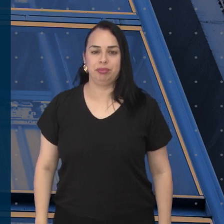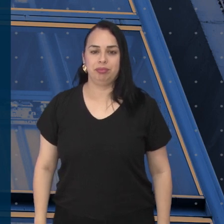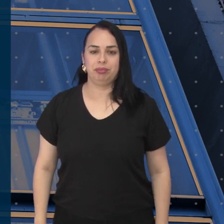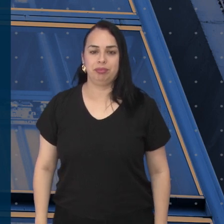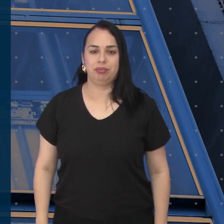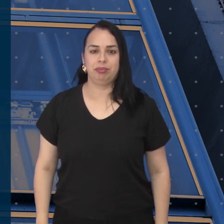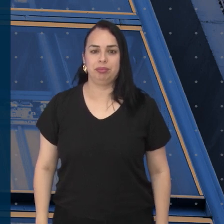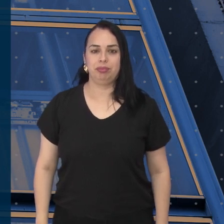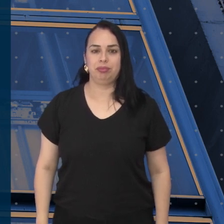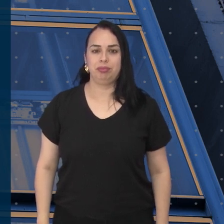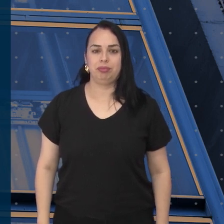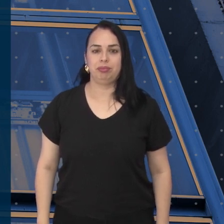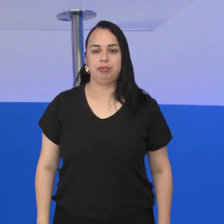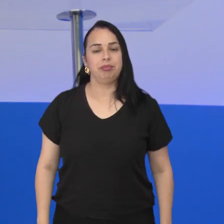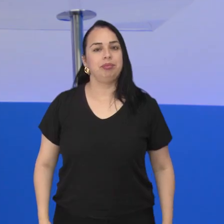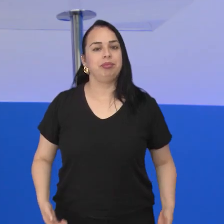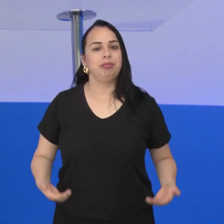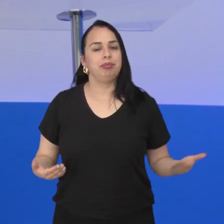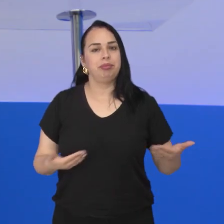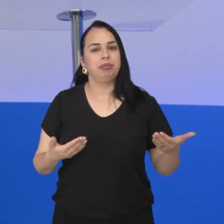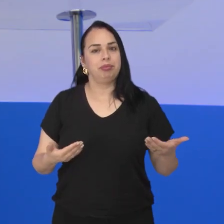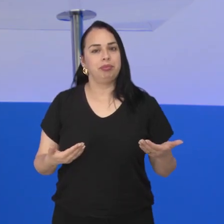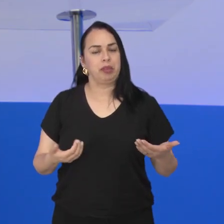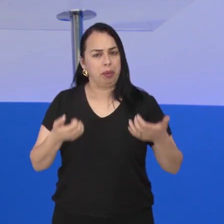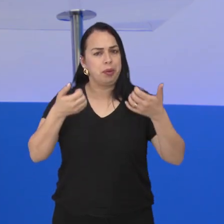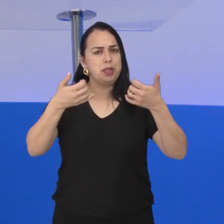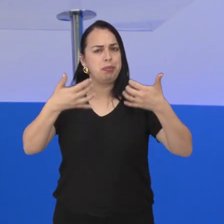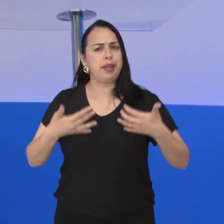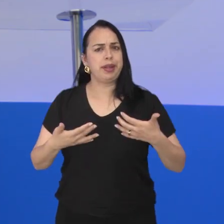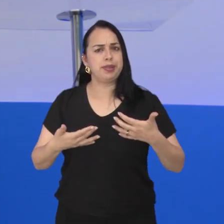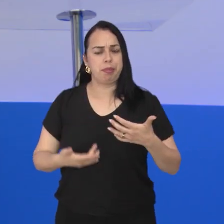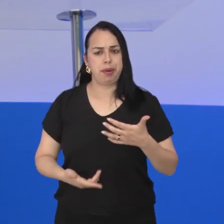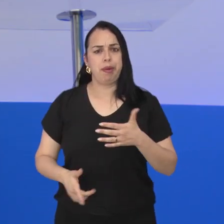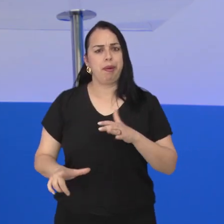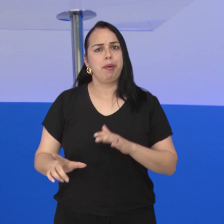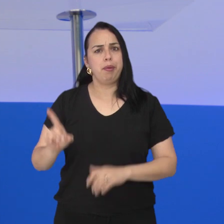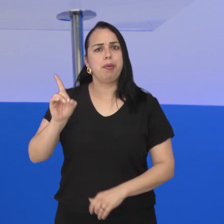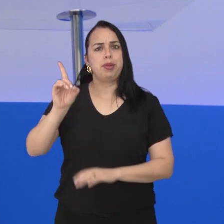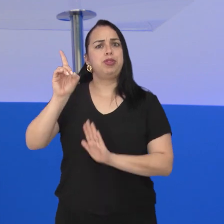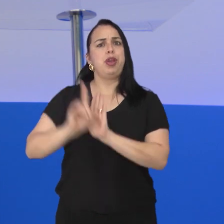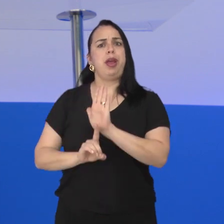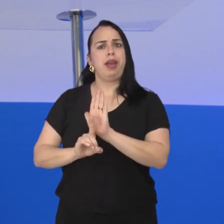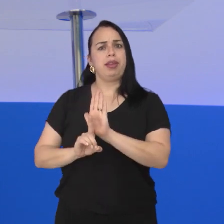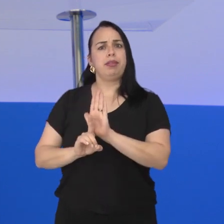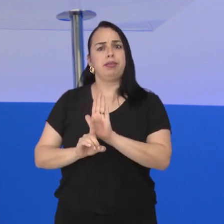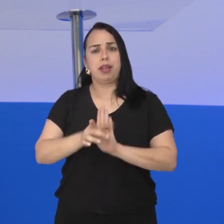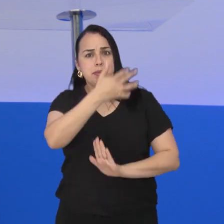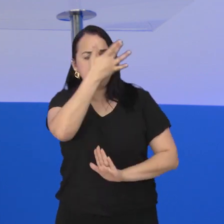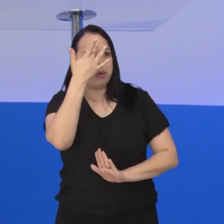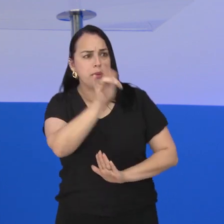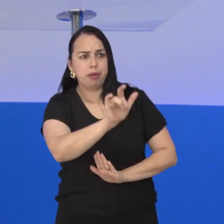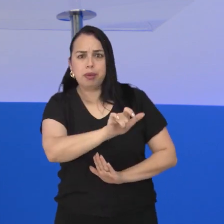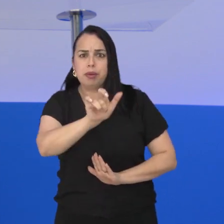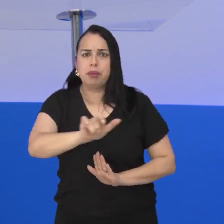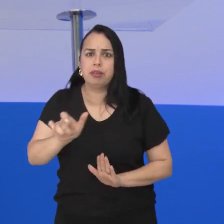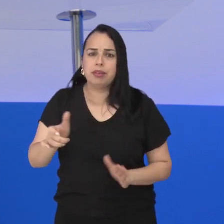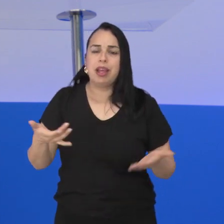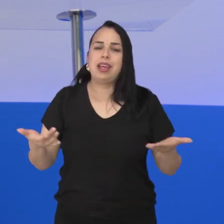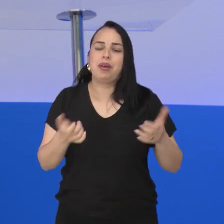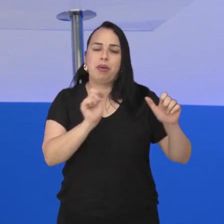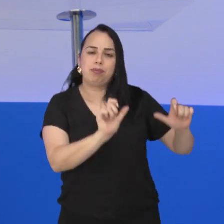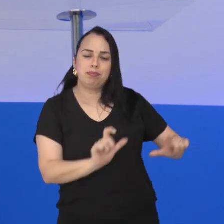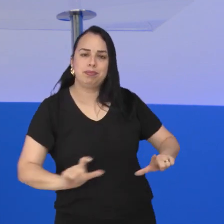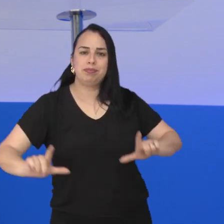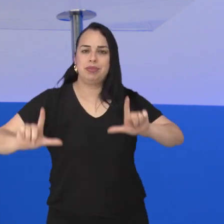centro. E agora a gente fala sobre os direitos dos consumidores. Pois é, eu chamo agora o nosso quadro